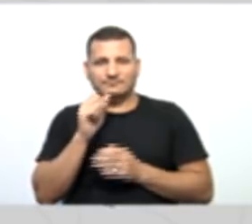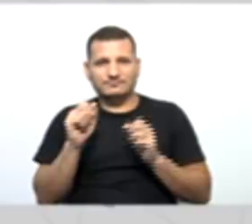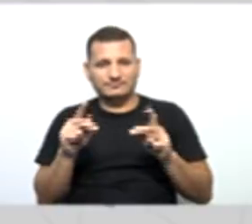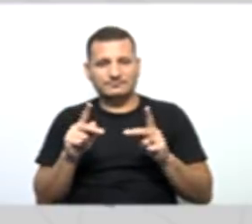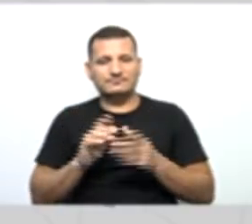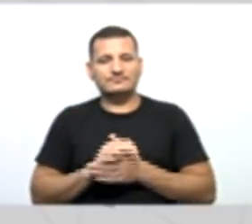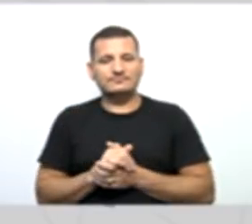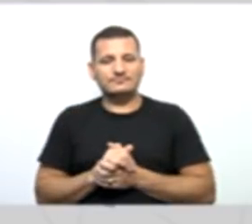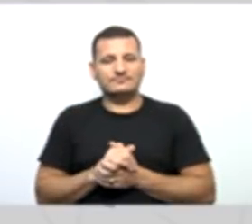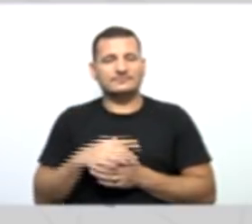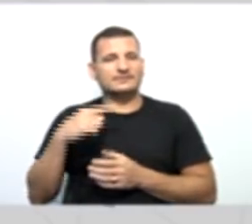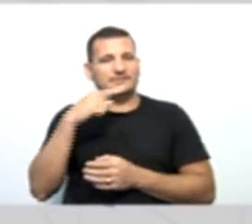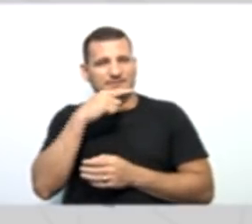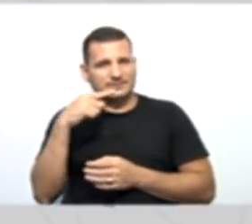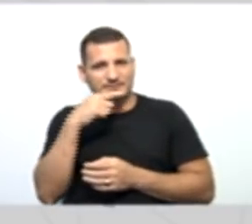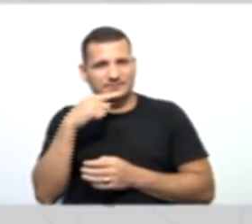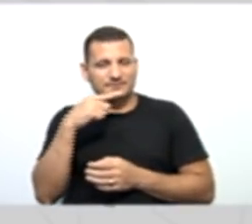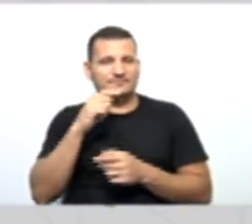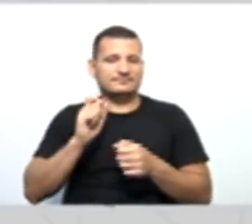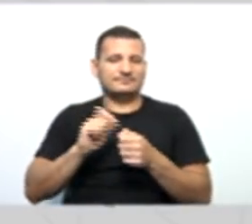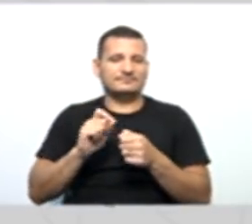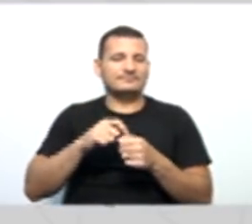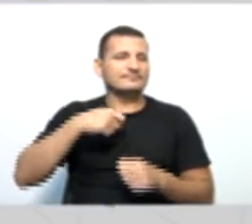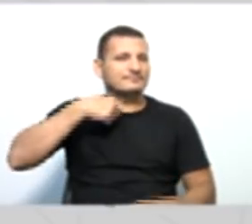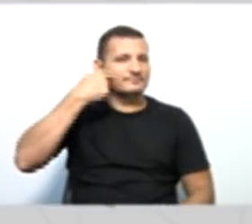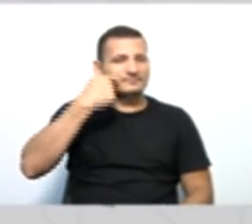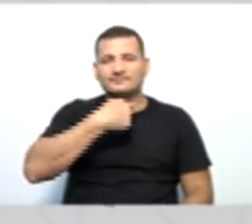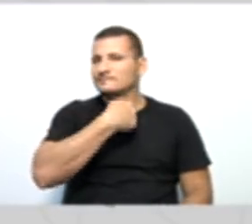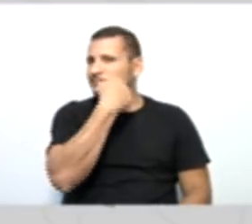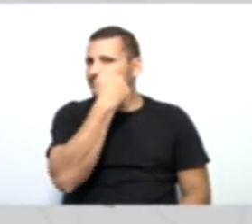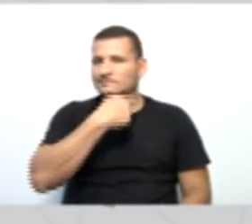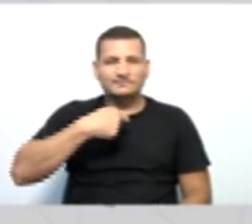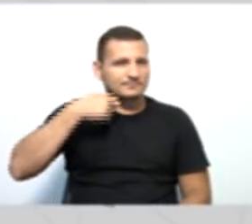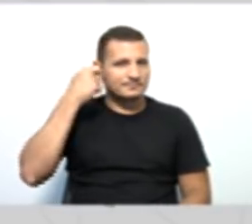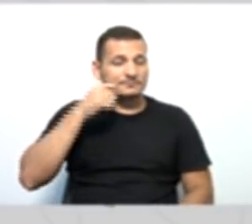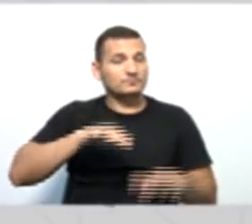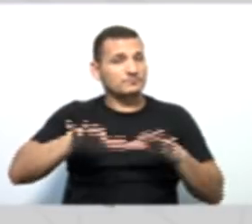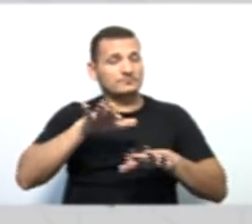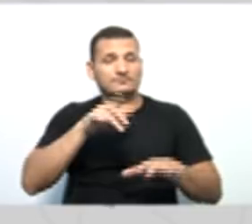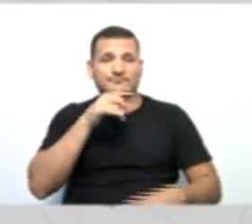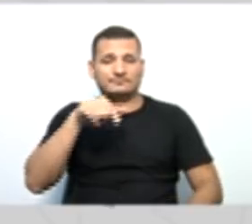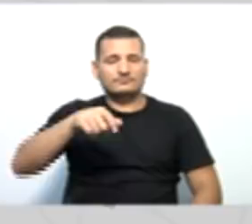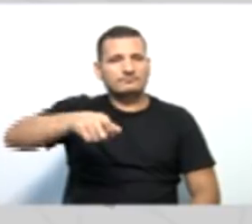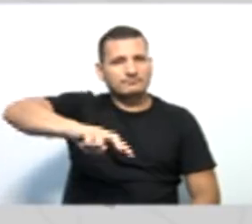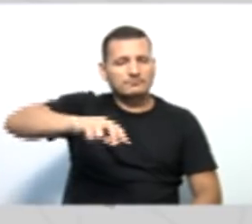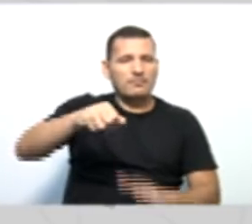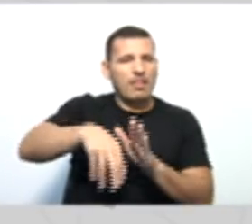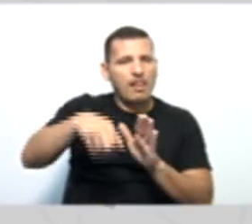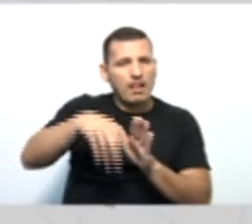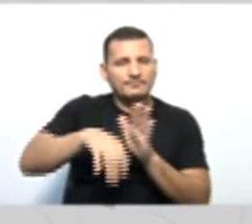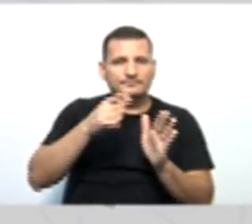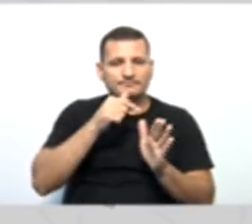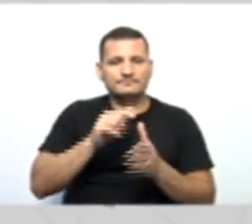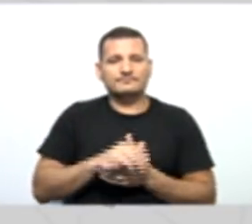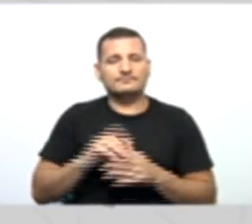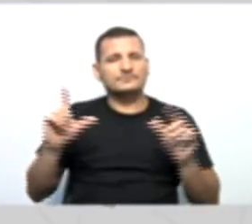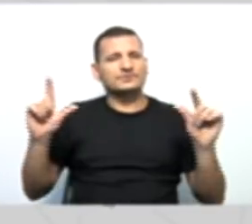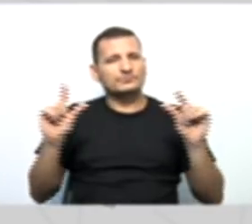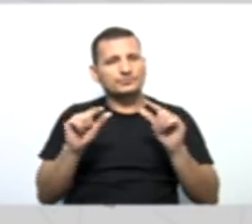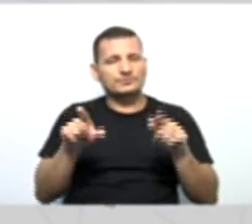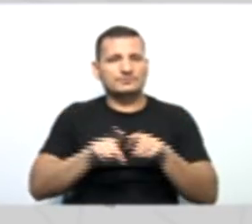certo? Escovar os dentes, fazer a barba, muito cuidado, não deixar a torneira ligada direto, tá bom? Reduz o consumo